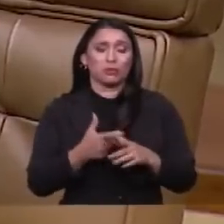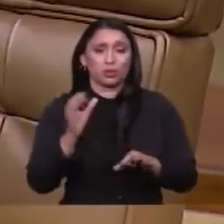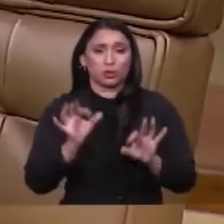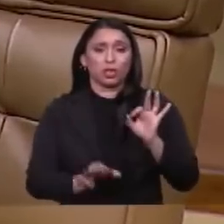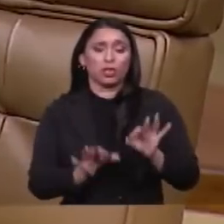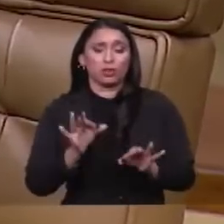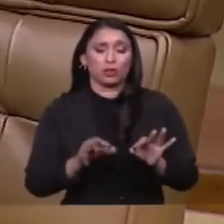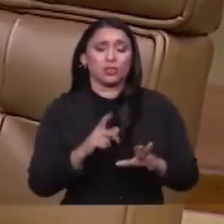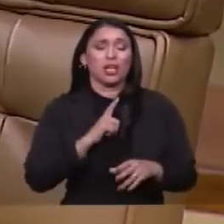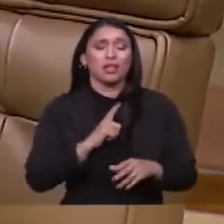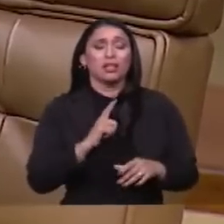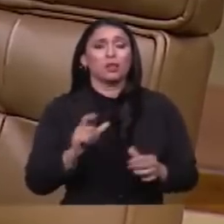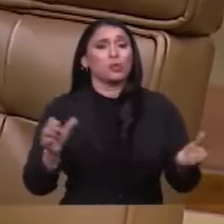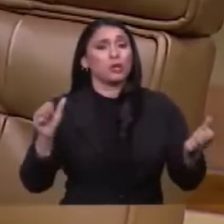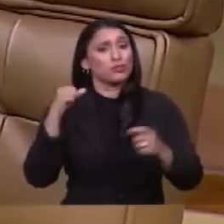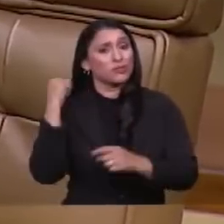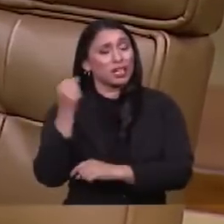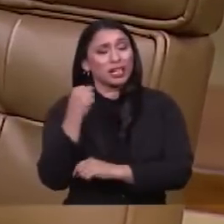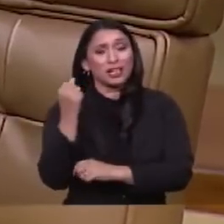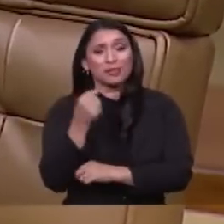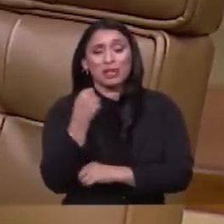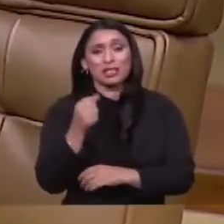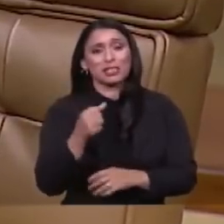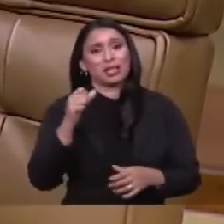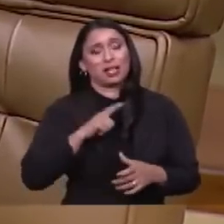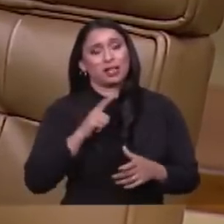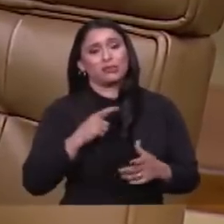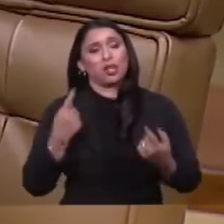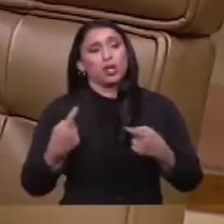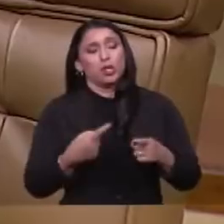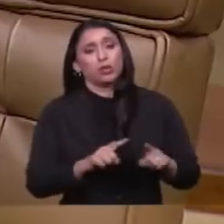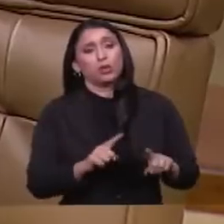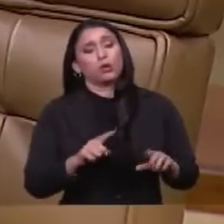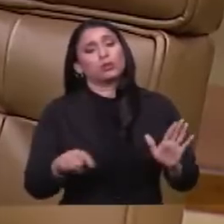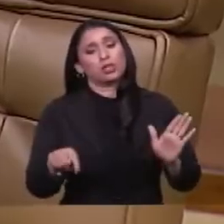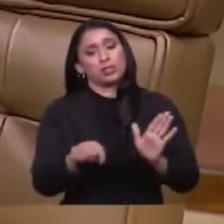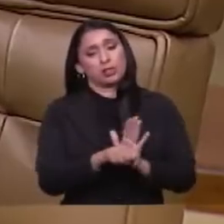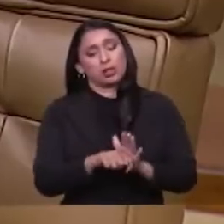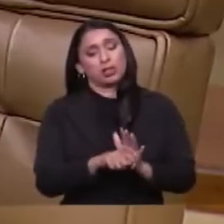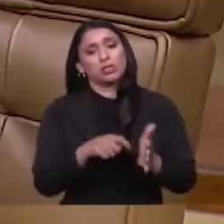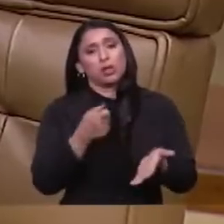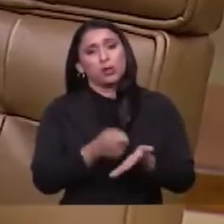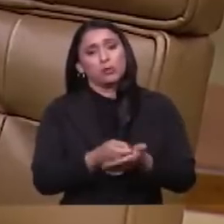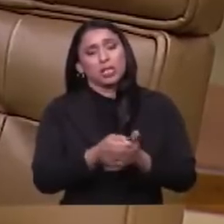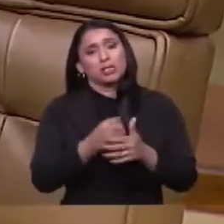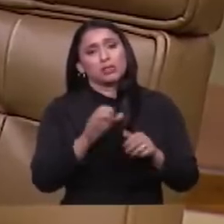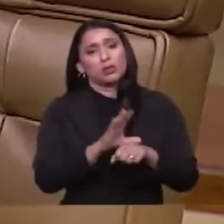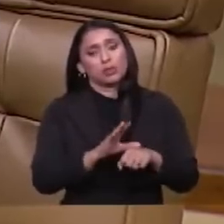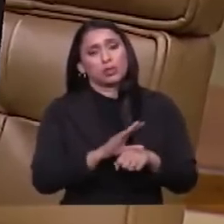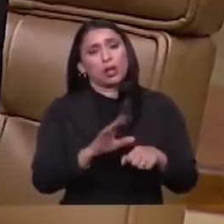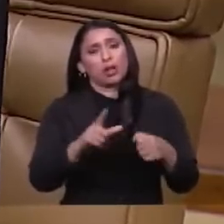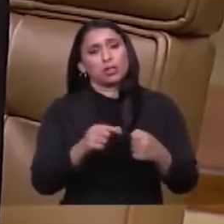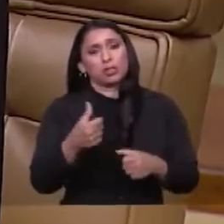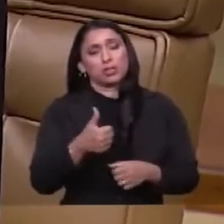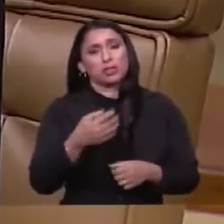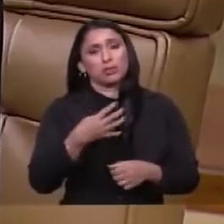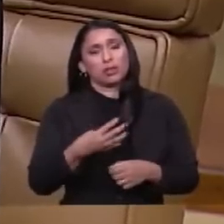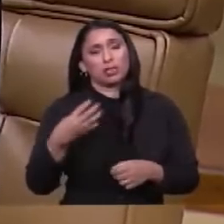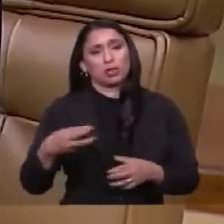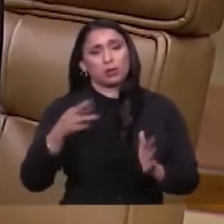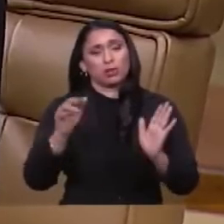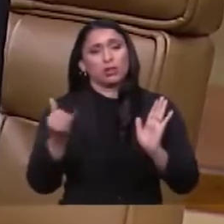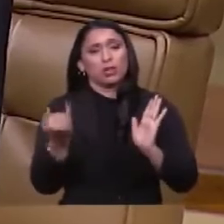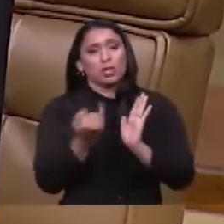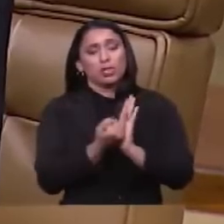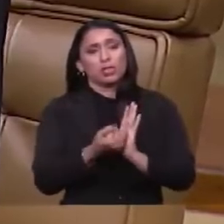que enfrentamos nessa problemática do combate às drogas, que é dever constitucional, nos termos do artigo 144,